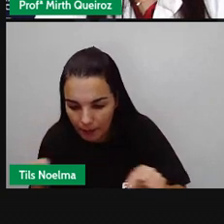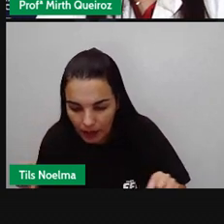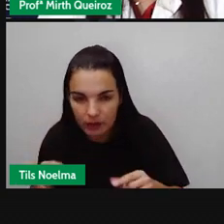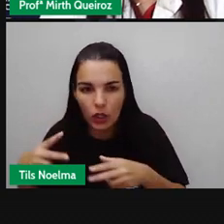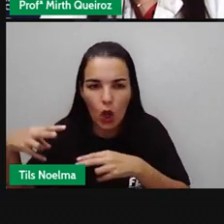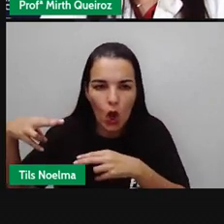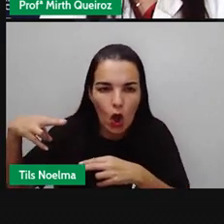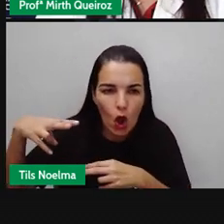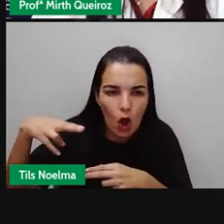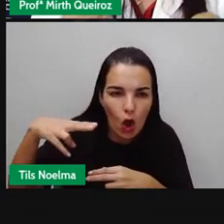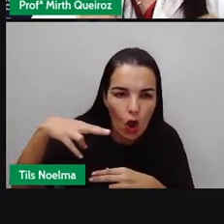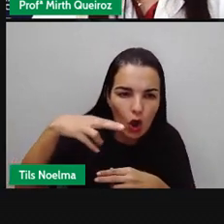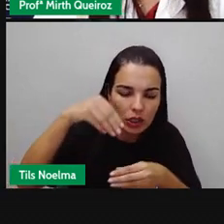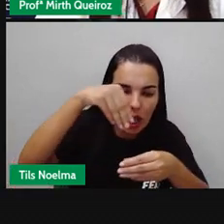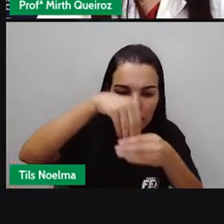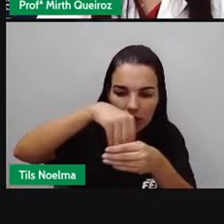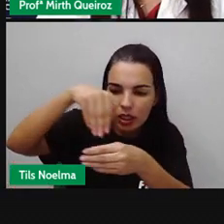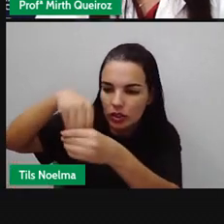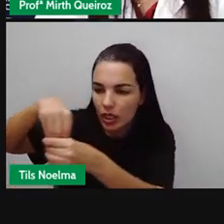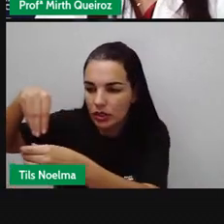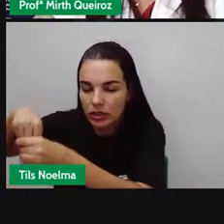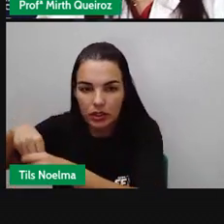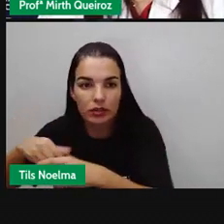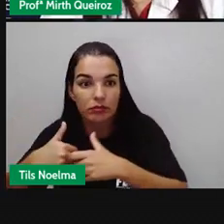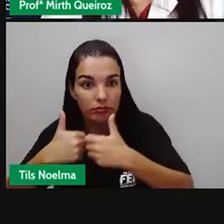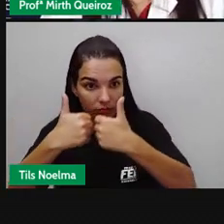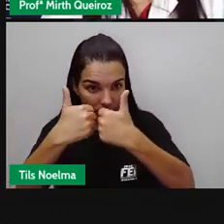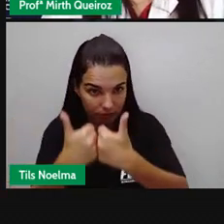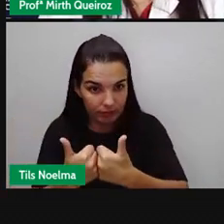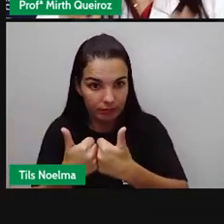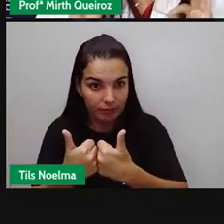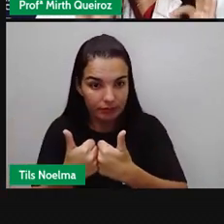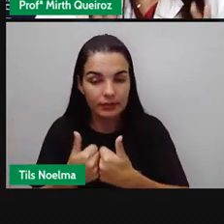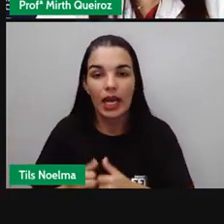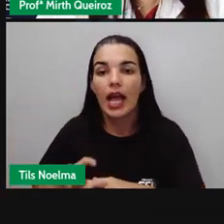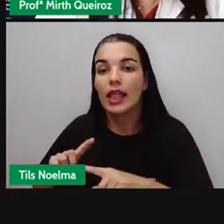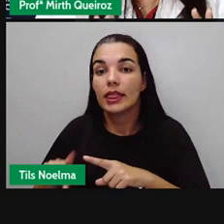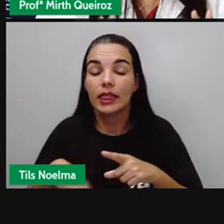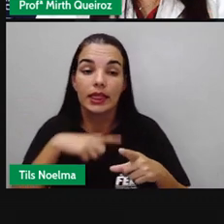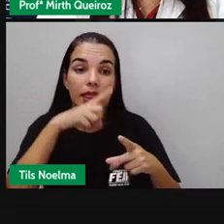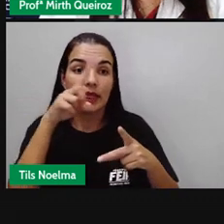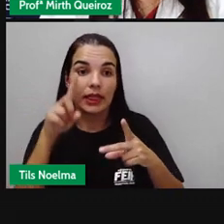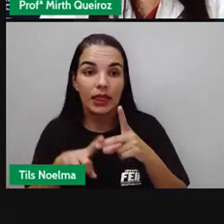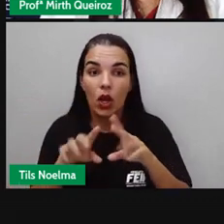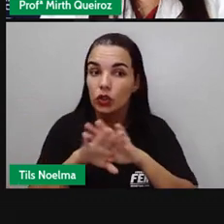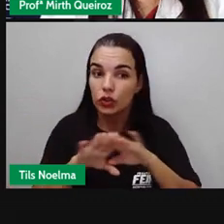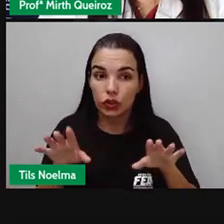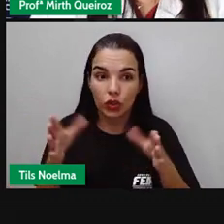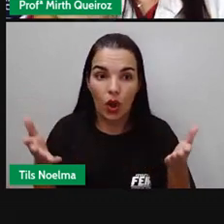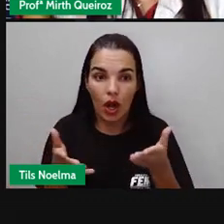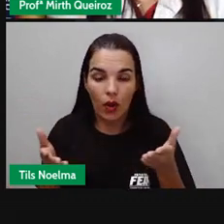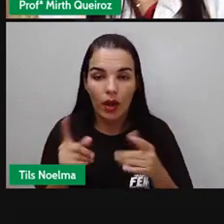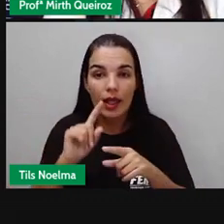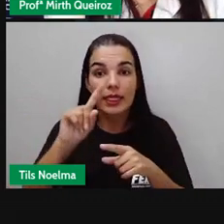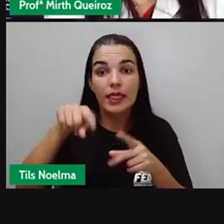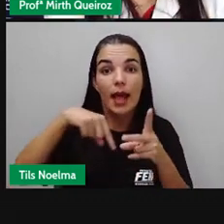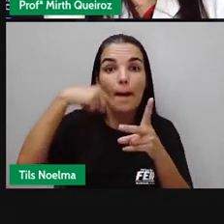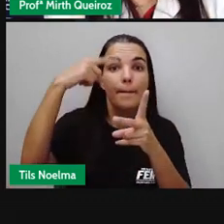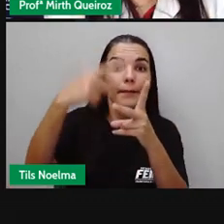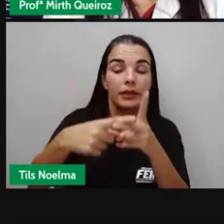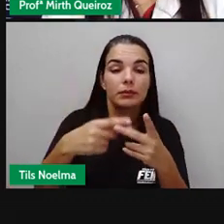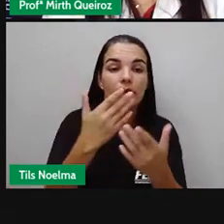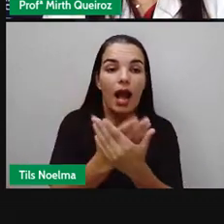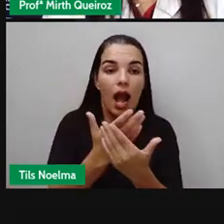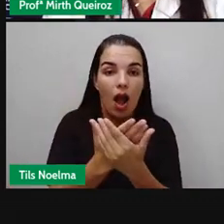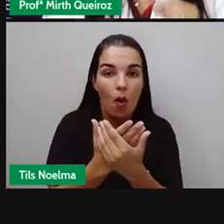várias tirinhas ali e coloque cada uma dentro de sua caixa. Vocês só irão fazer isso hoje. E na próxima